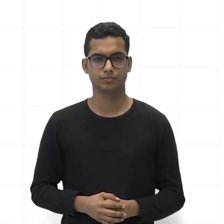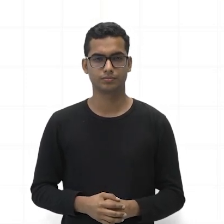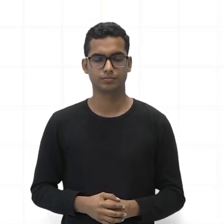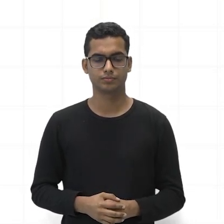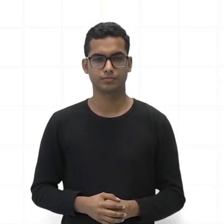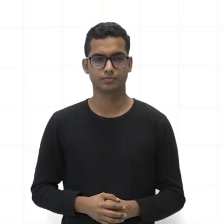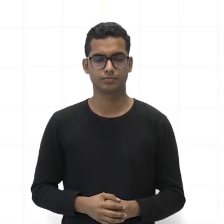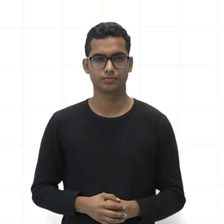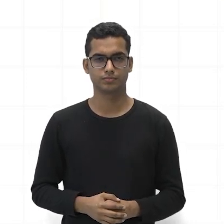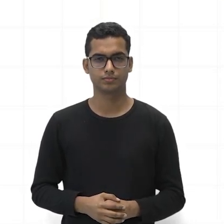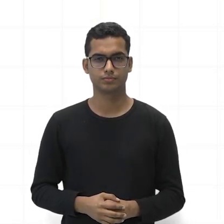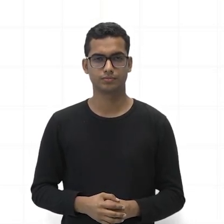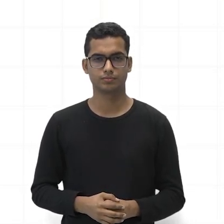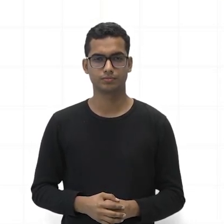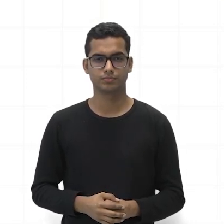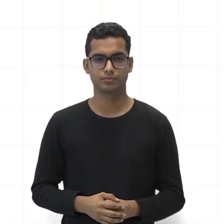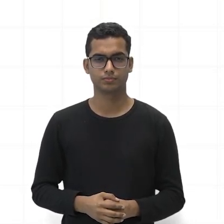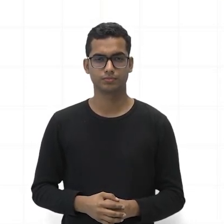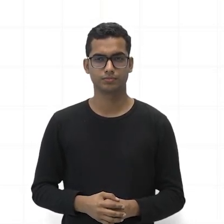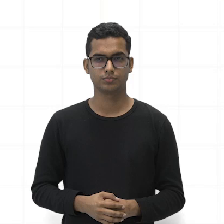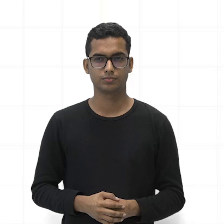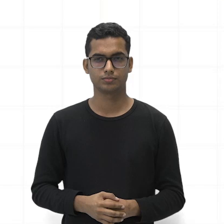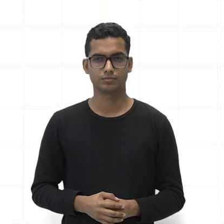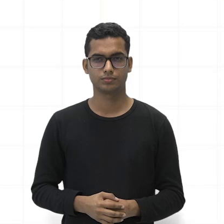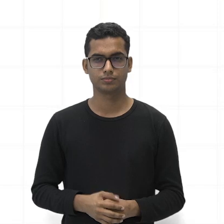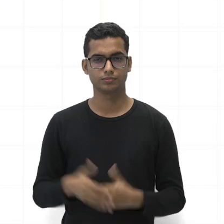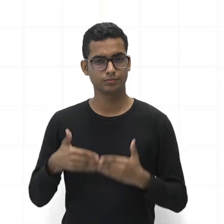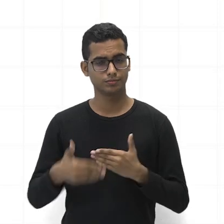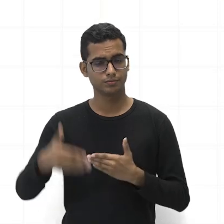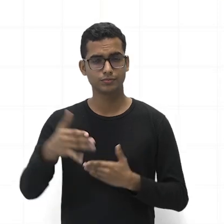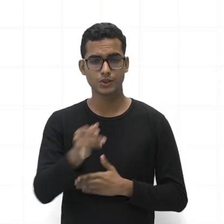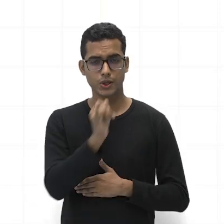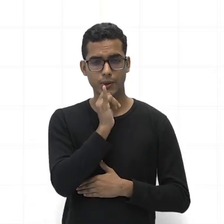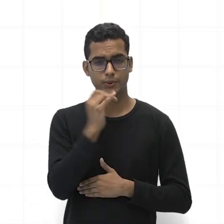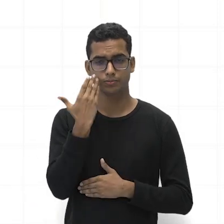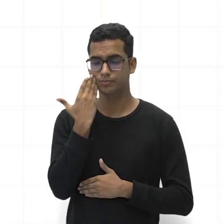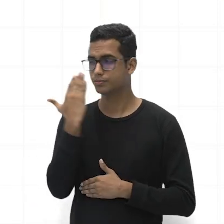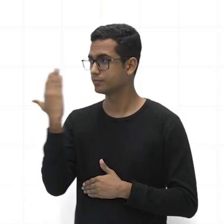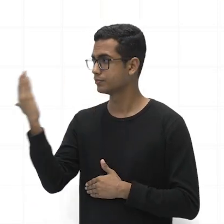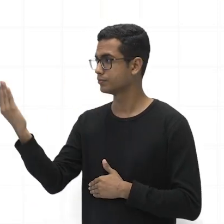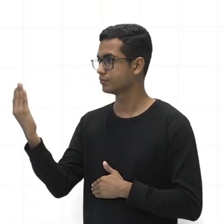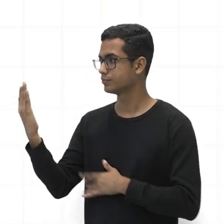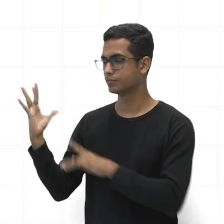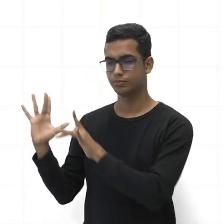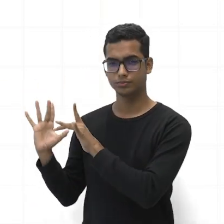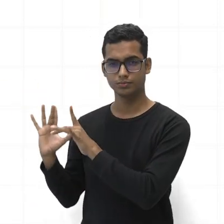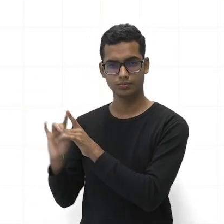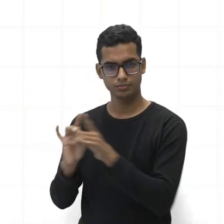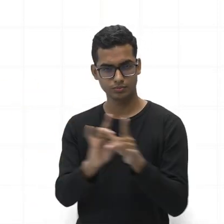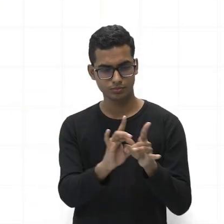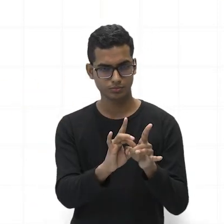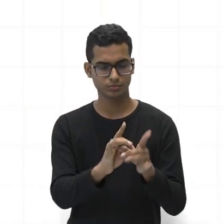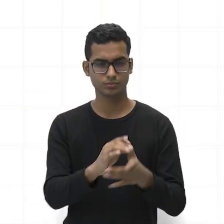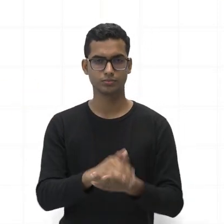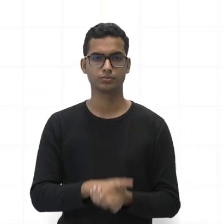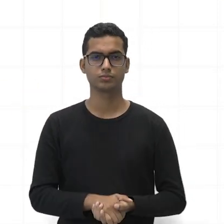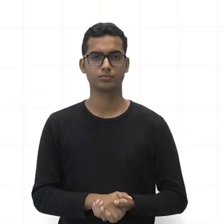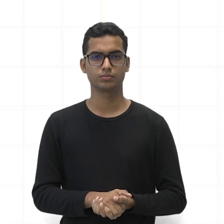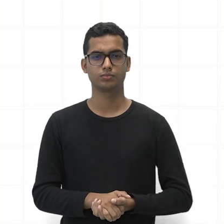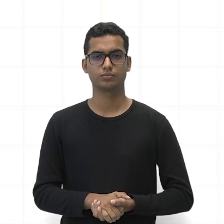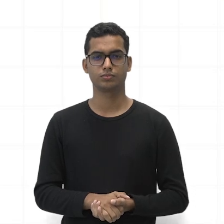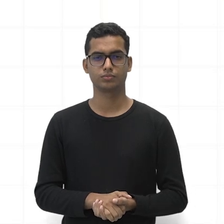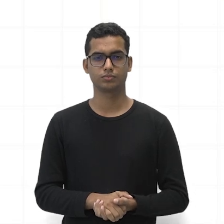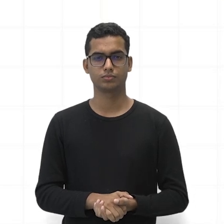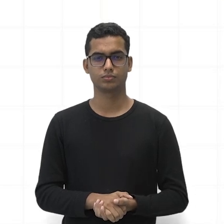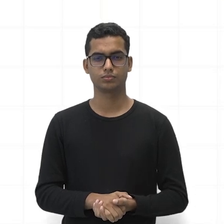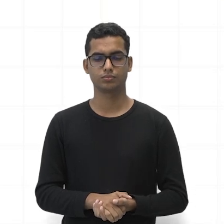sobre divisão de frações, eu tenho aqui uma situação problema, uma situação contextualizada. A situação diz assim, ó,